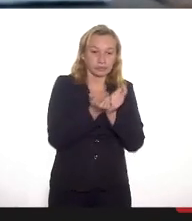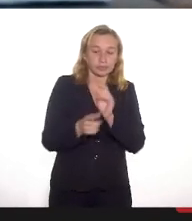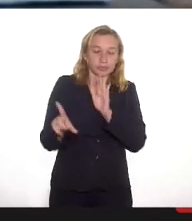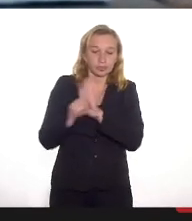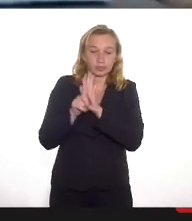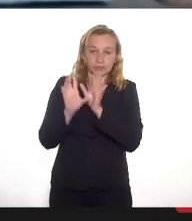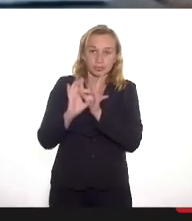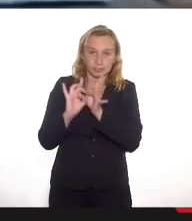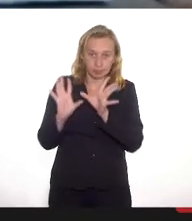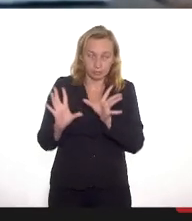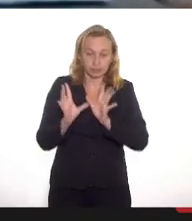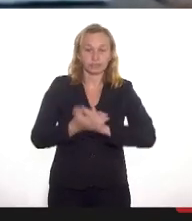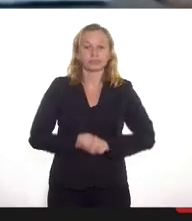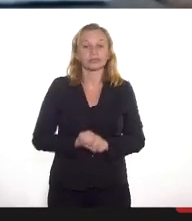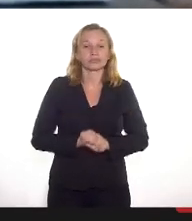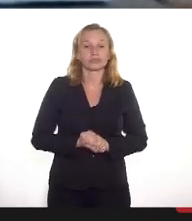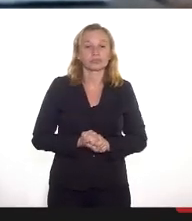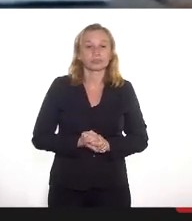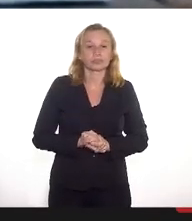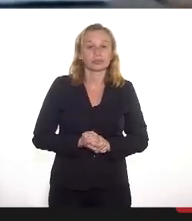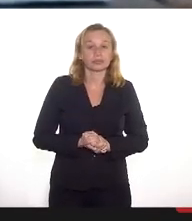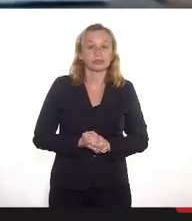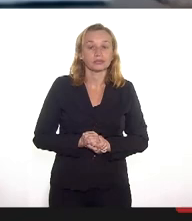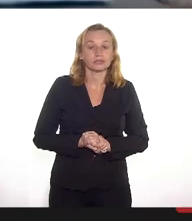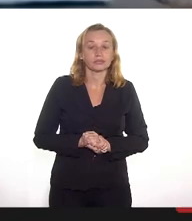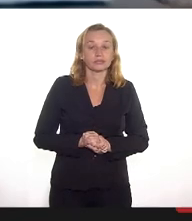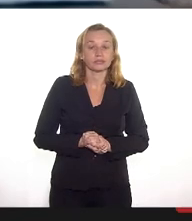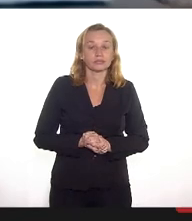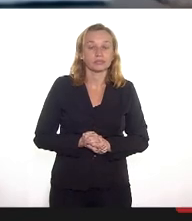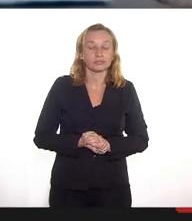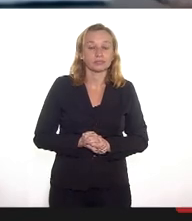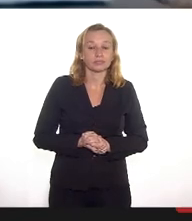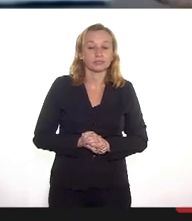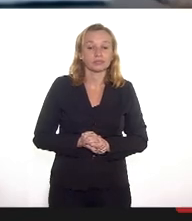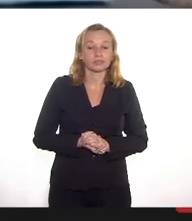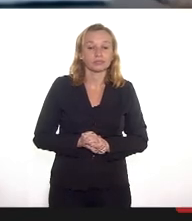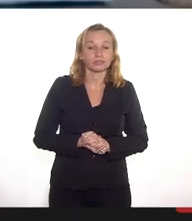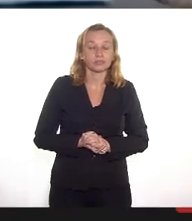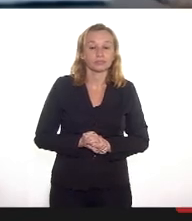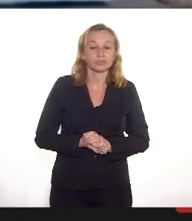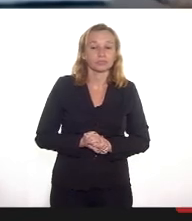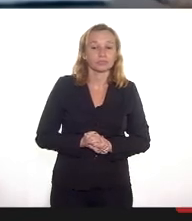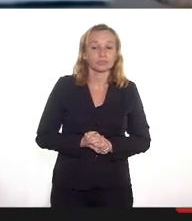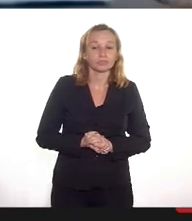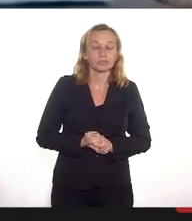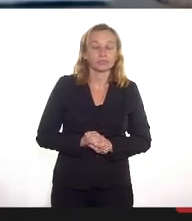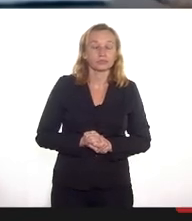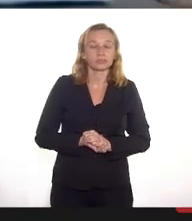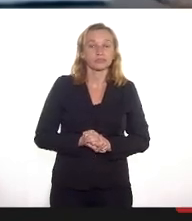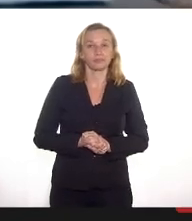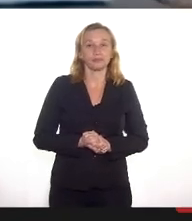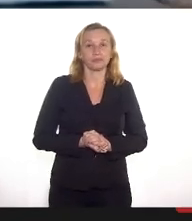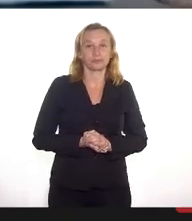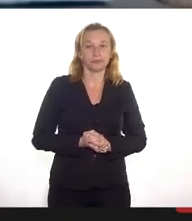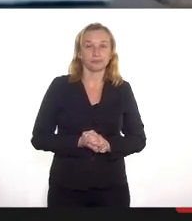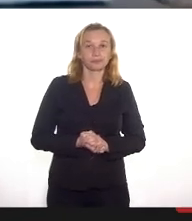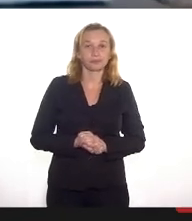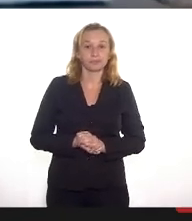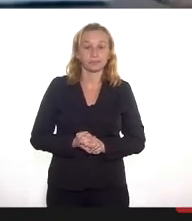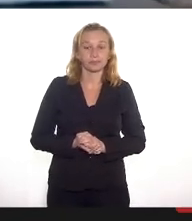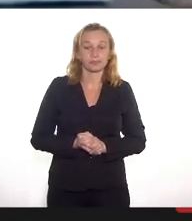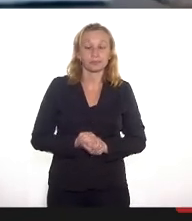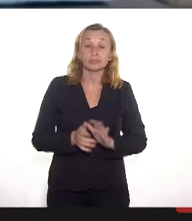sorriso autorizativos elas são eu coloquei a minha a minha a